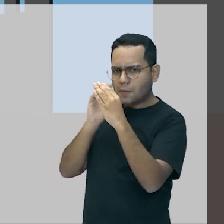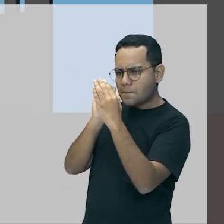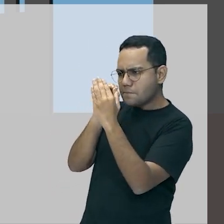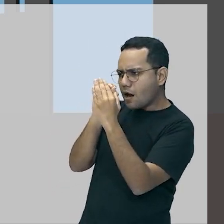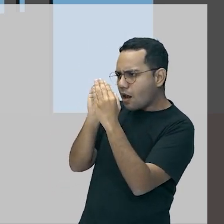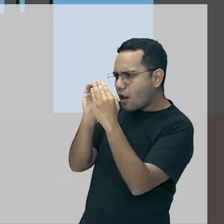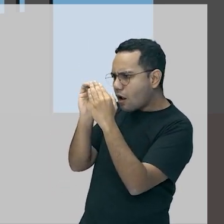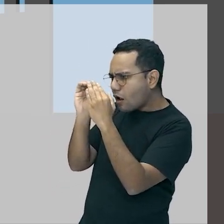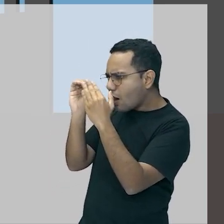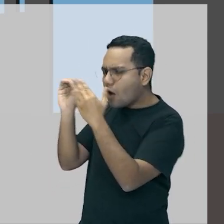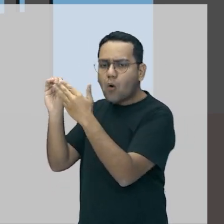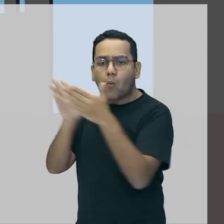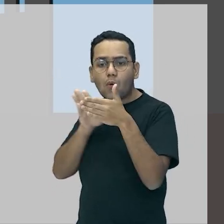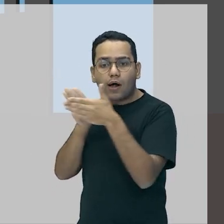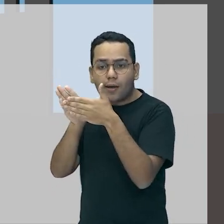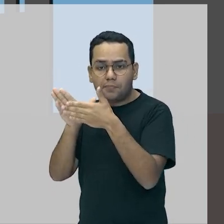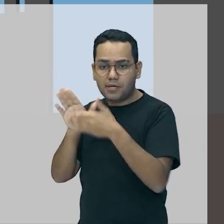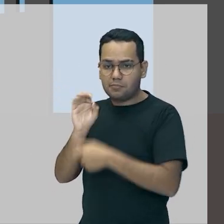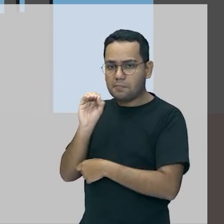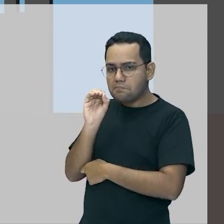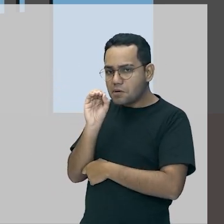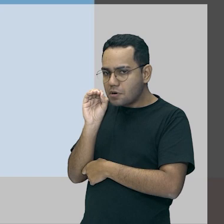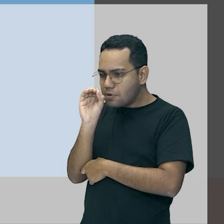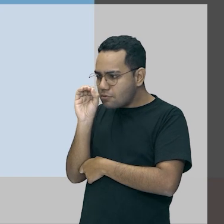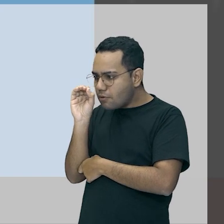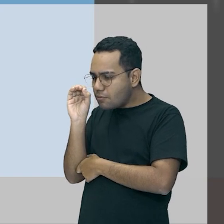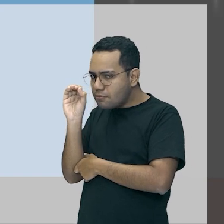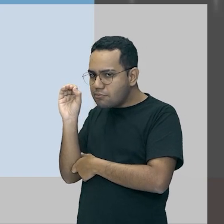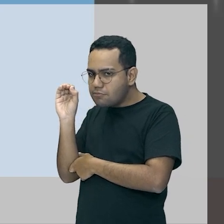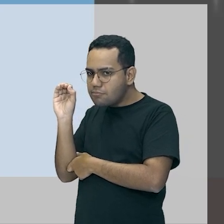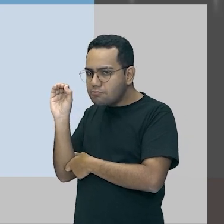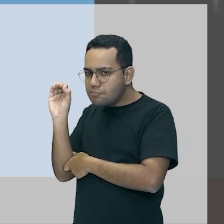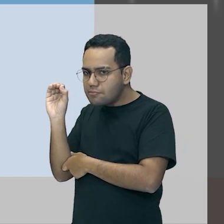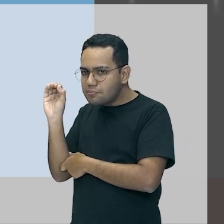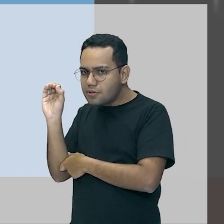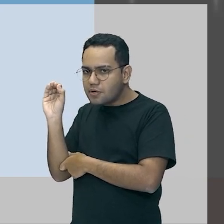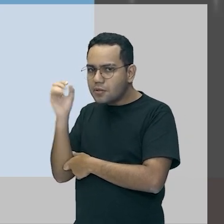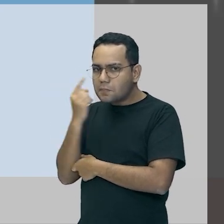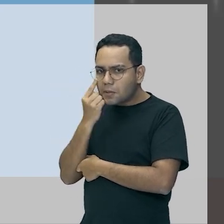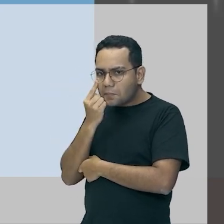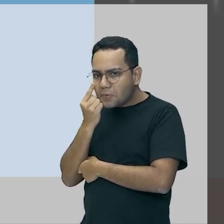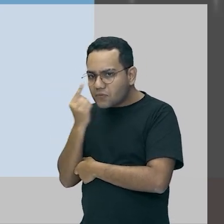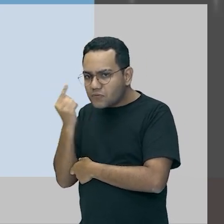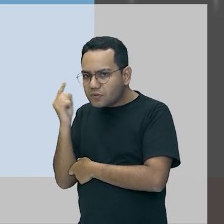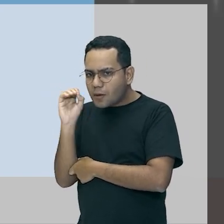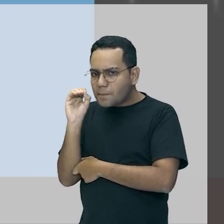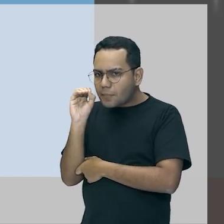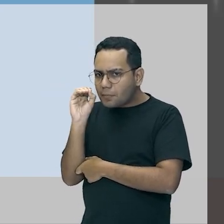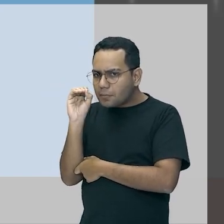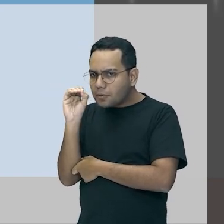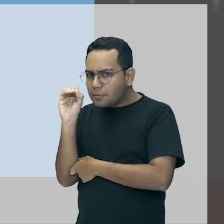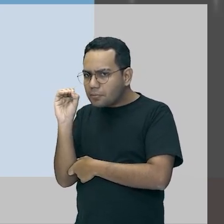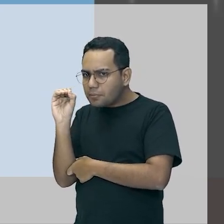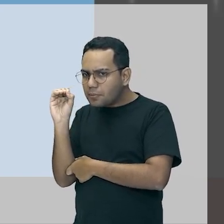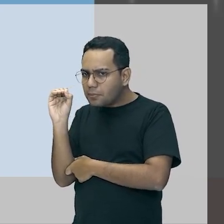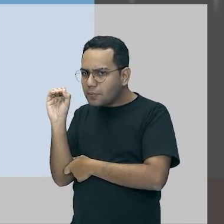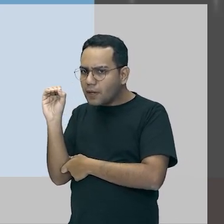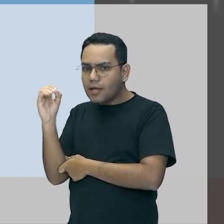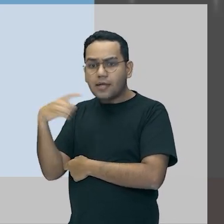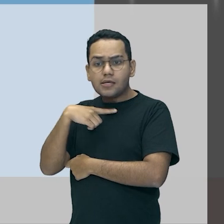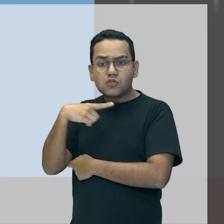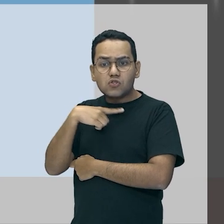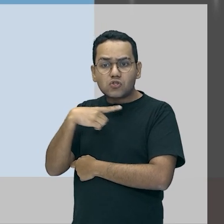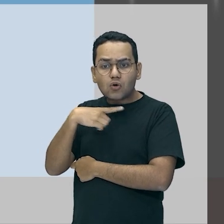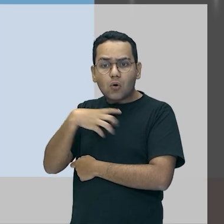trajeto dos elétrons. Surpreendentemente, quando observados, os elétrons mudavam seu